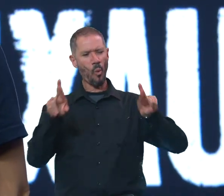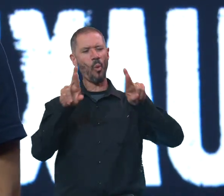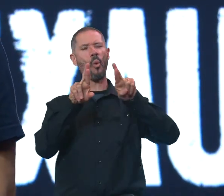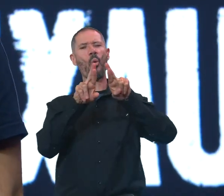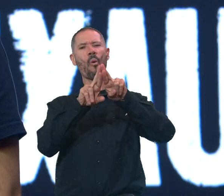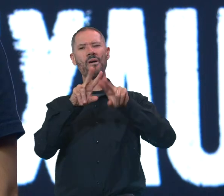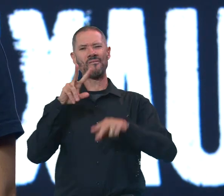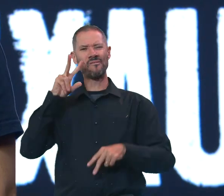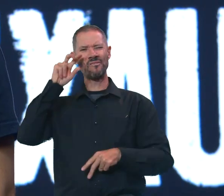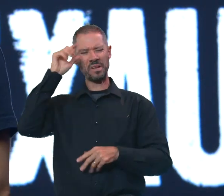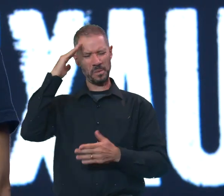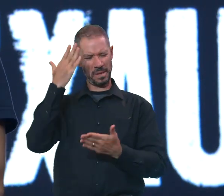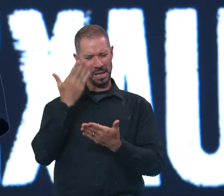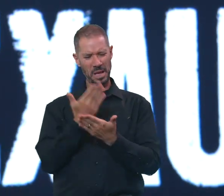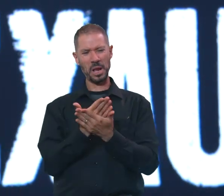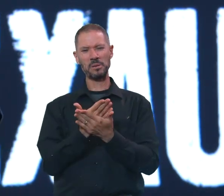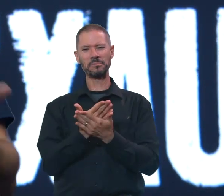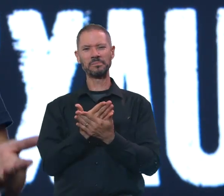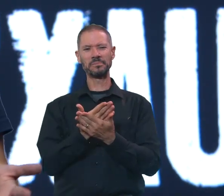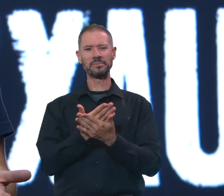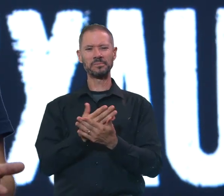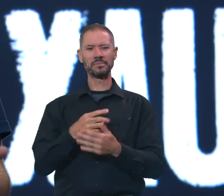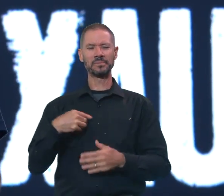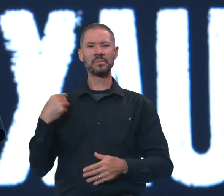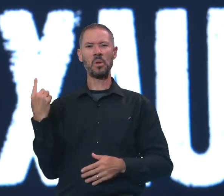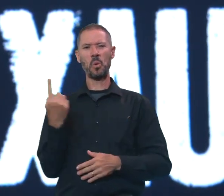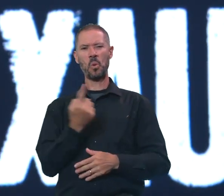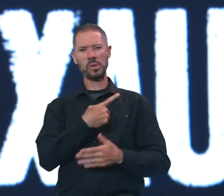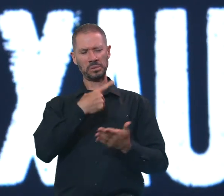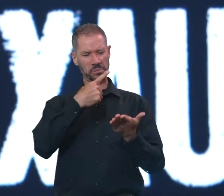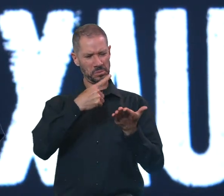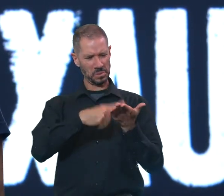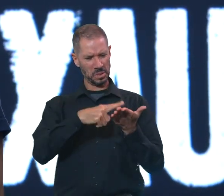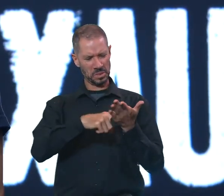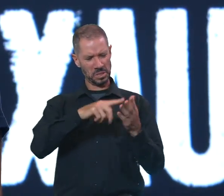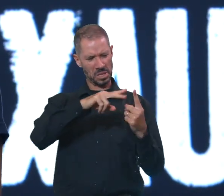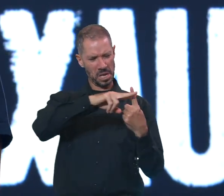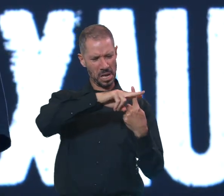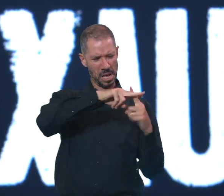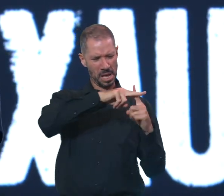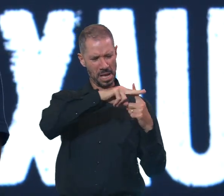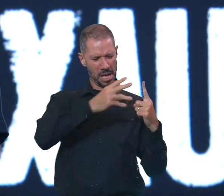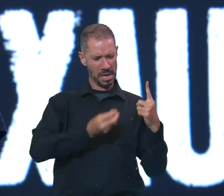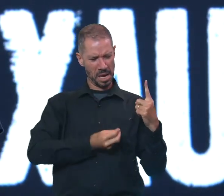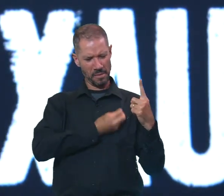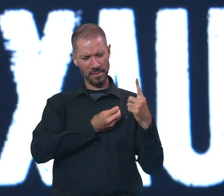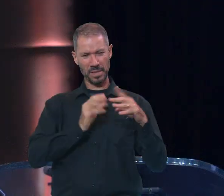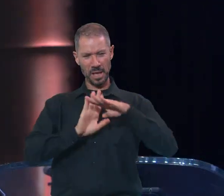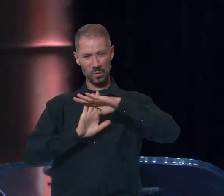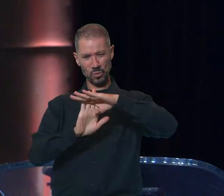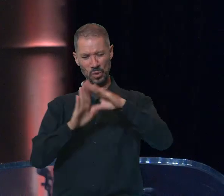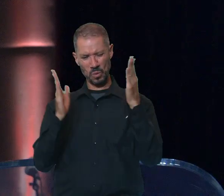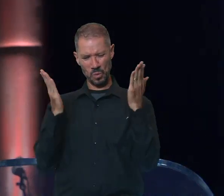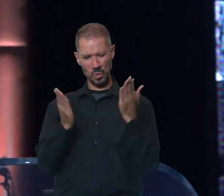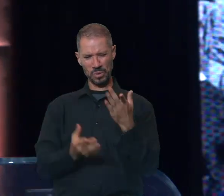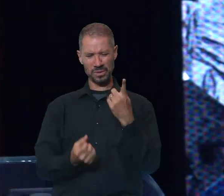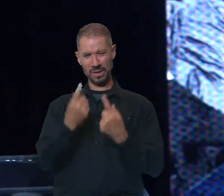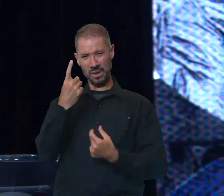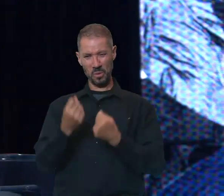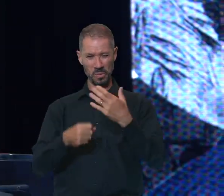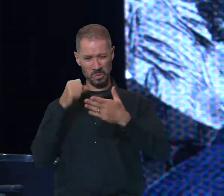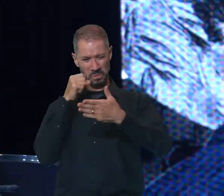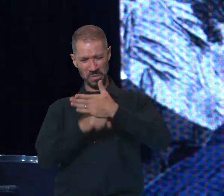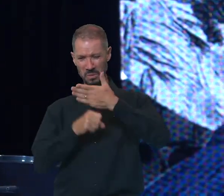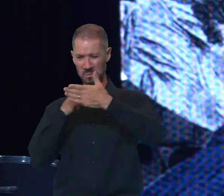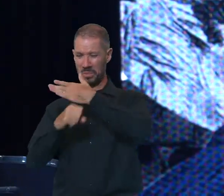palavra. Lógico que tem ajuste que nós podemos fazer nas agendas e ajustar algumas áreas da vida, mas eu quero te ajudar hoje a lidar com algumas